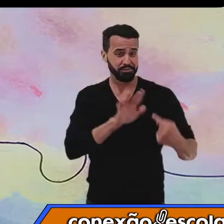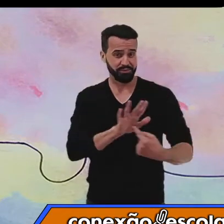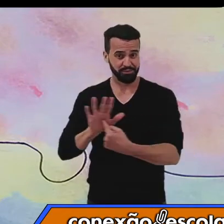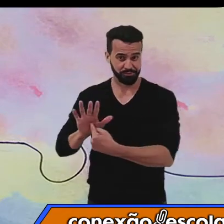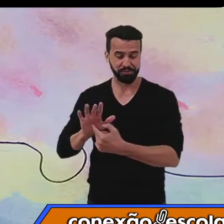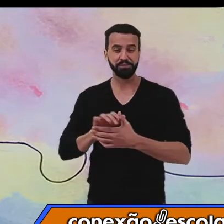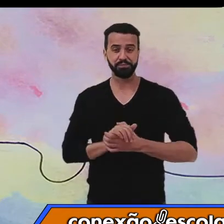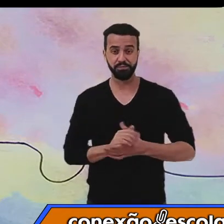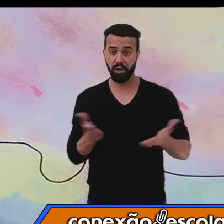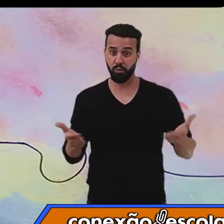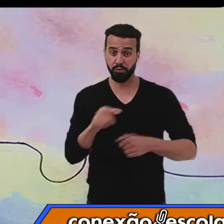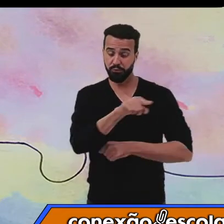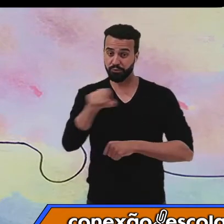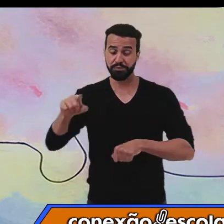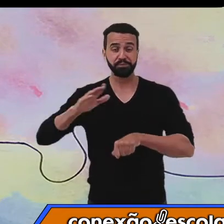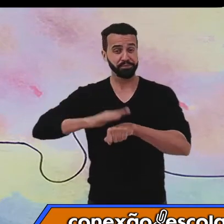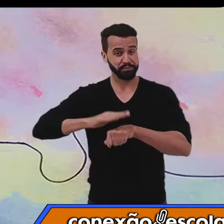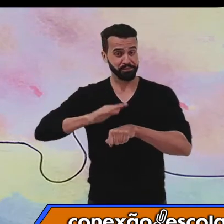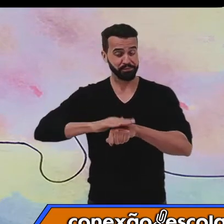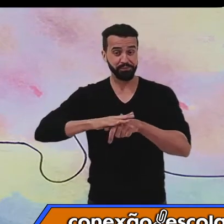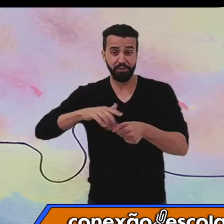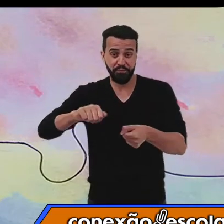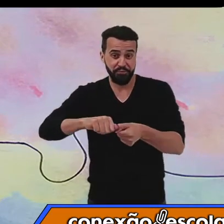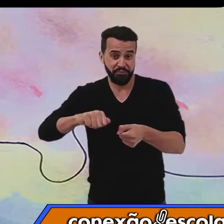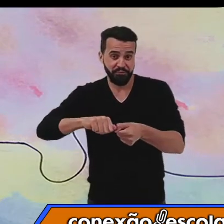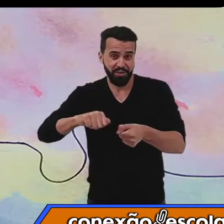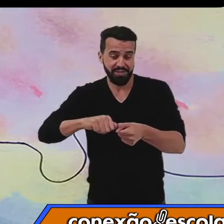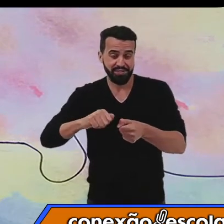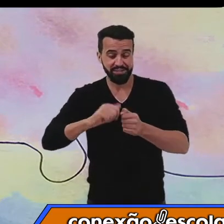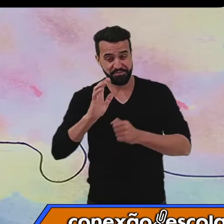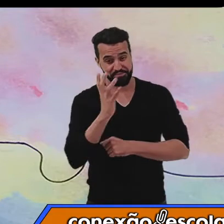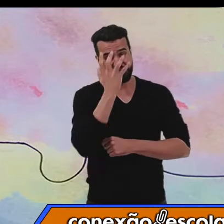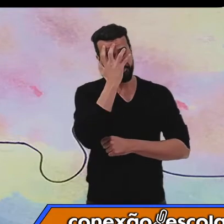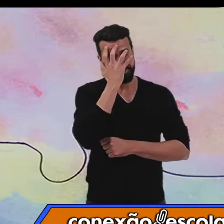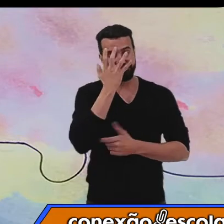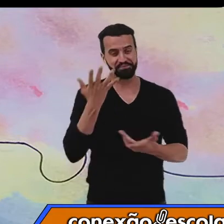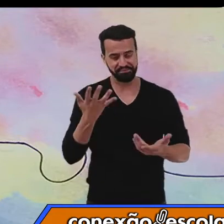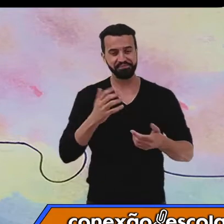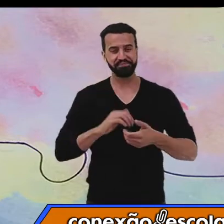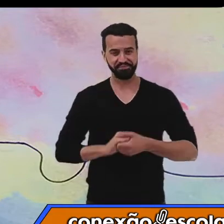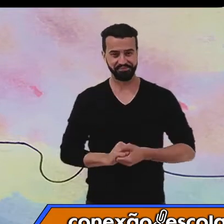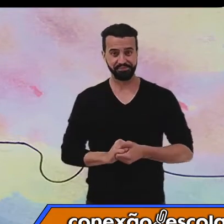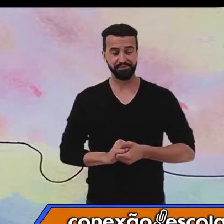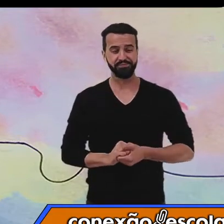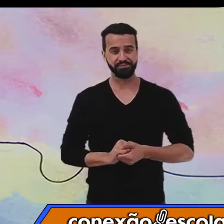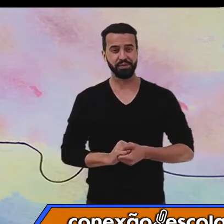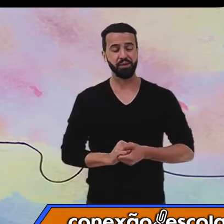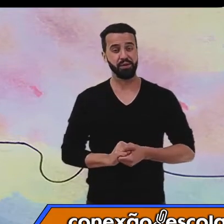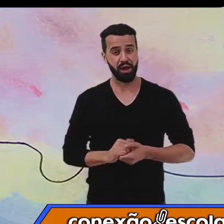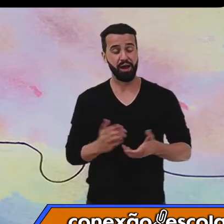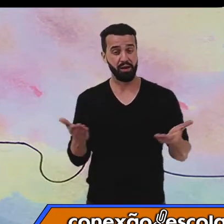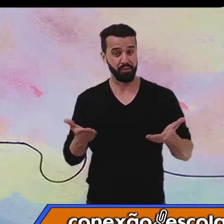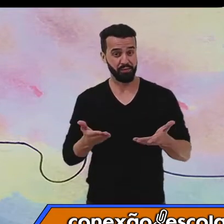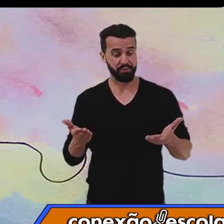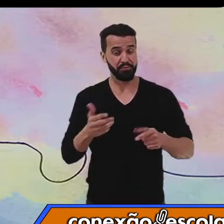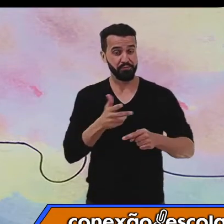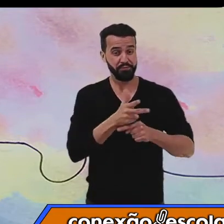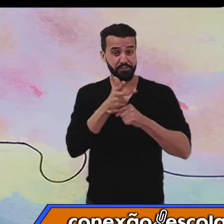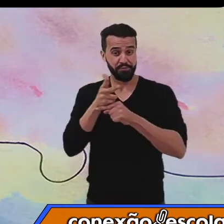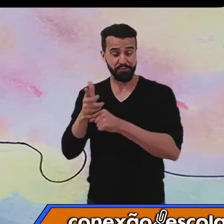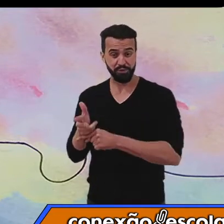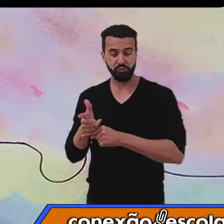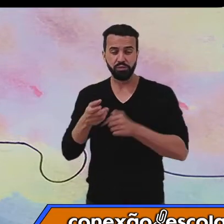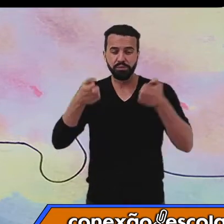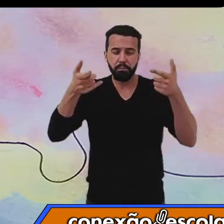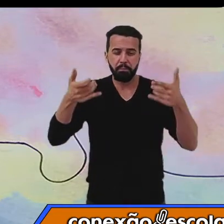a vez de colocarmos a mão na massa e confeccionar nossas próprias máscaras. Para isso, eu gravei um vídeo com